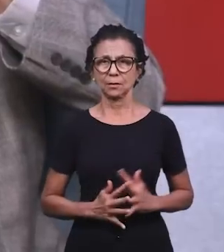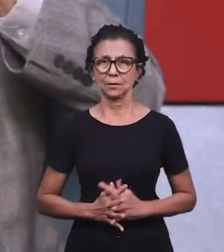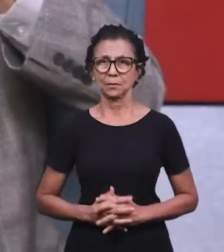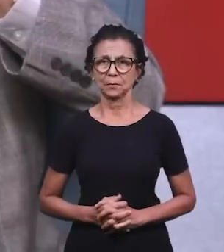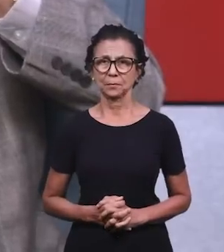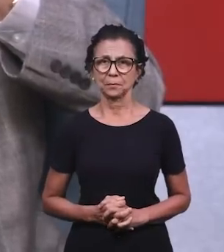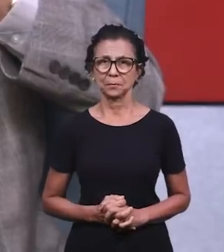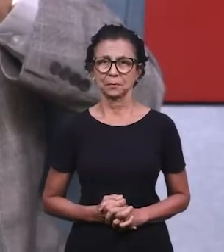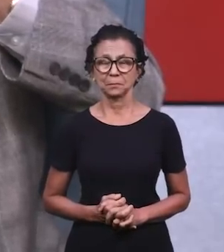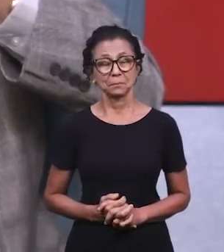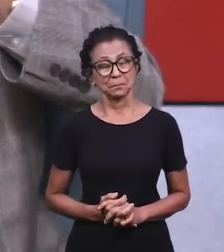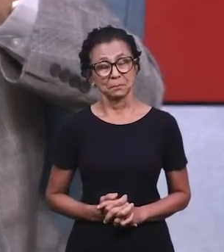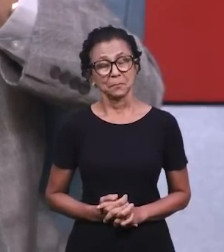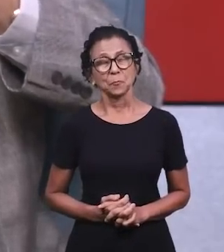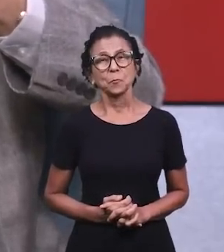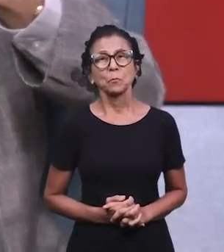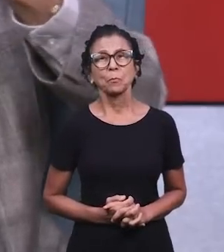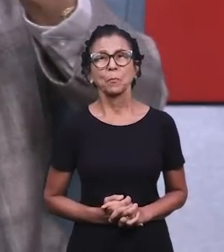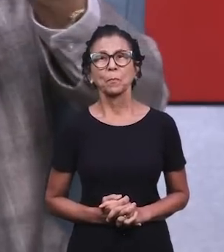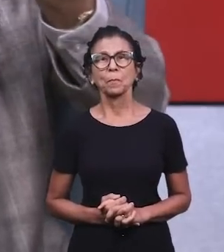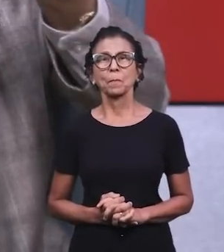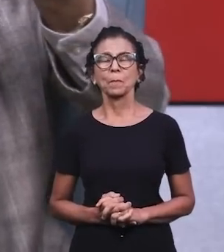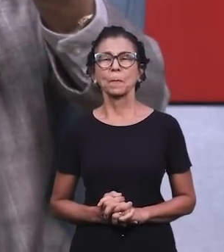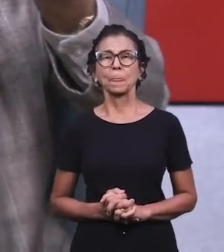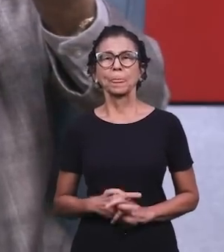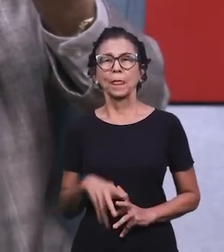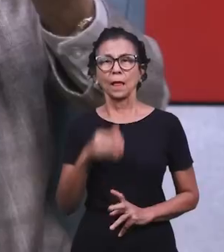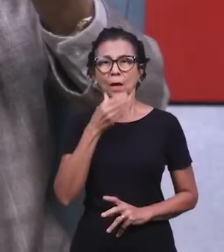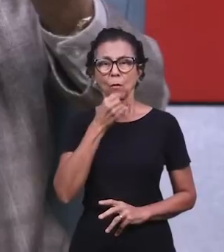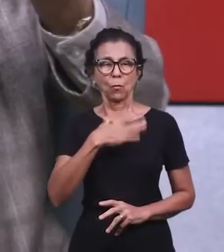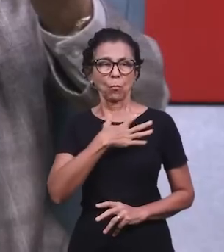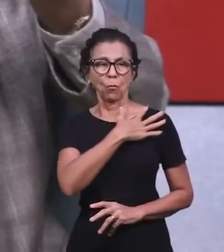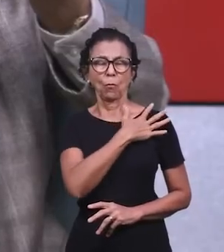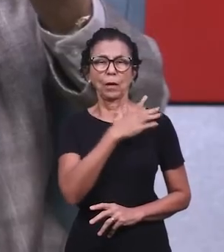Apesar de ser um oficial, ter aquela